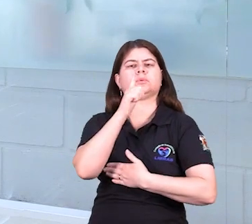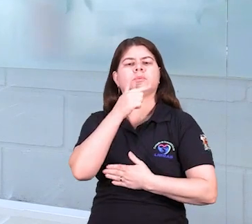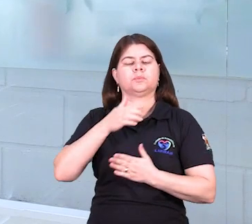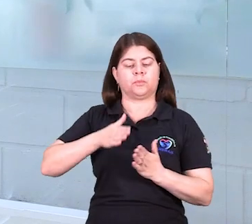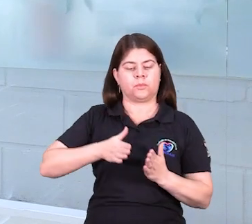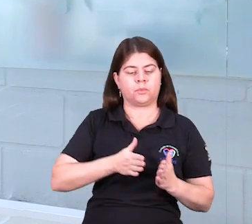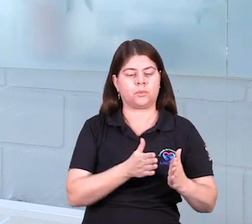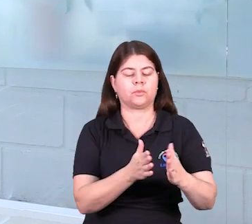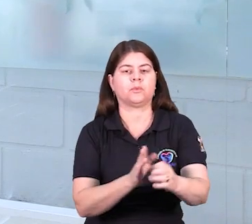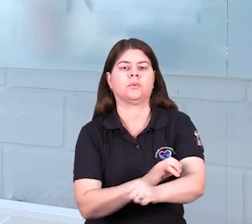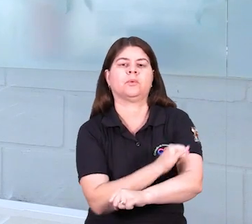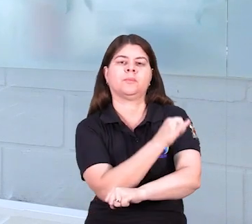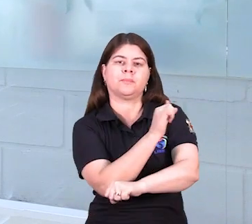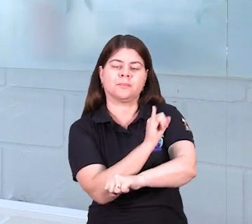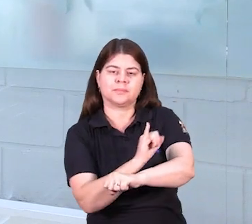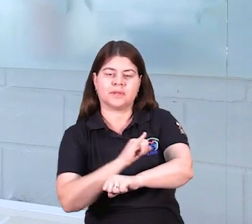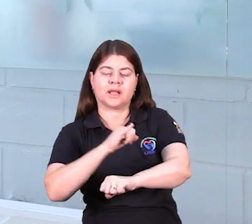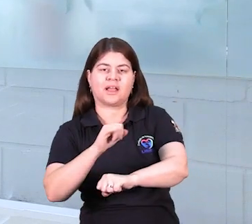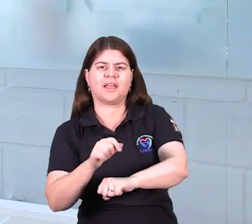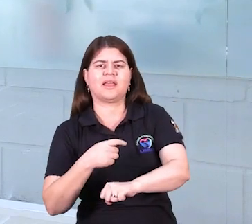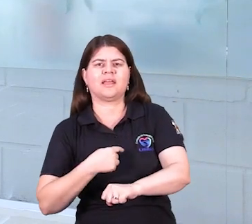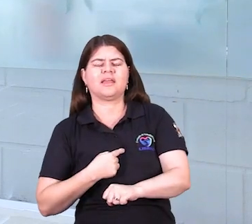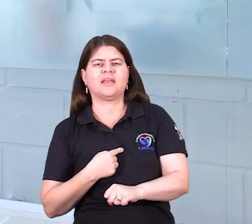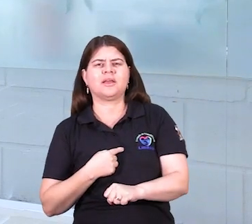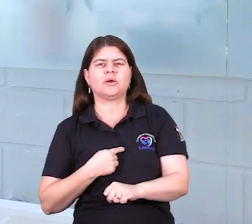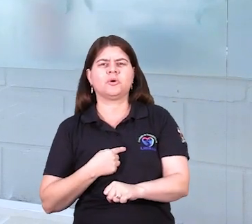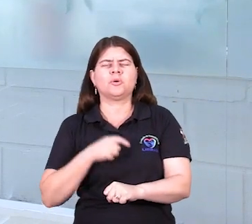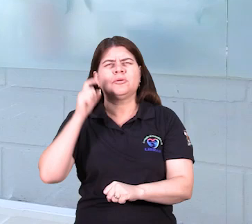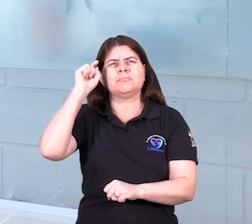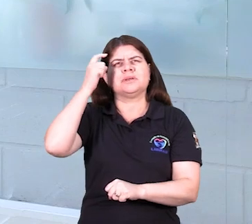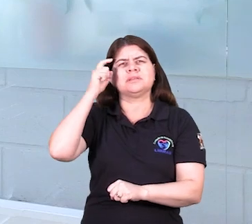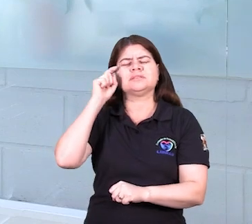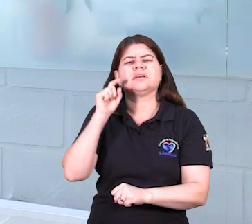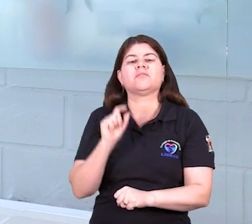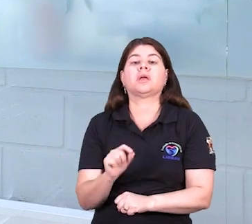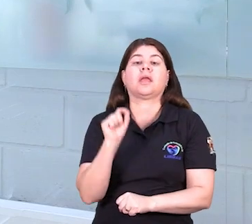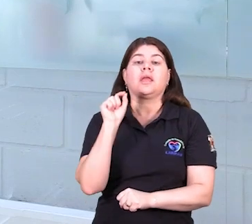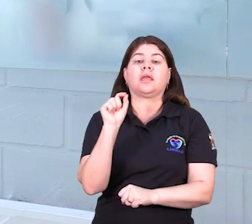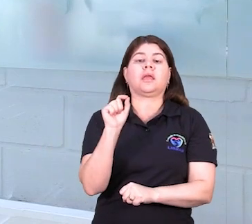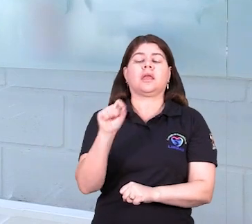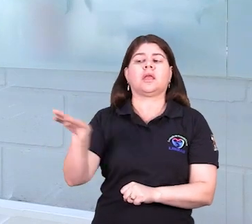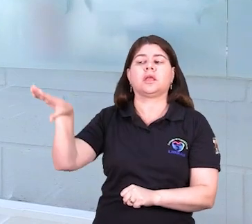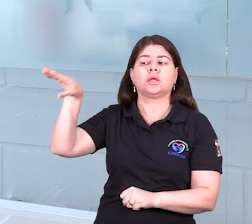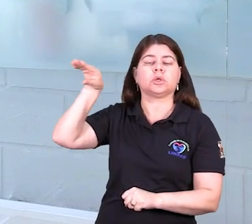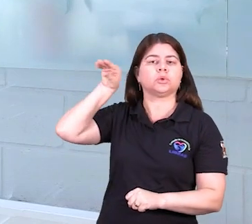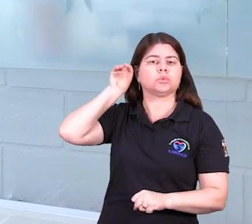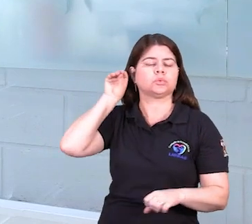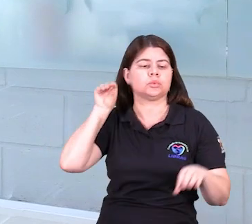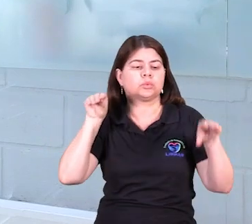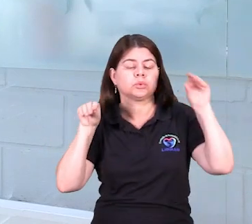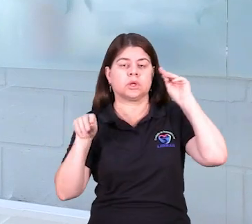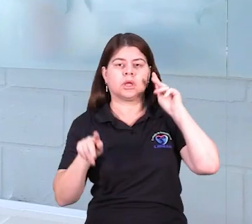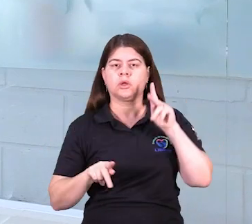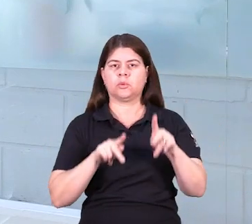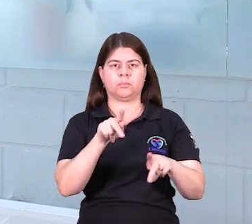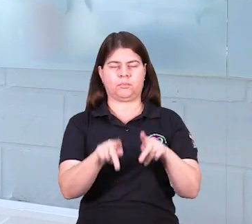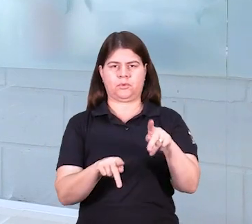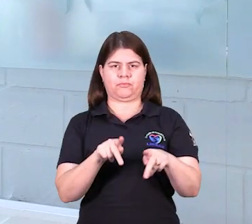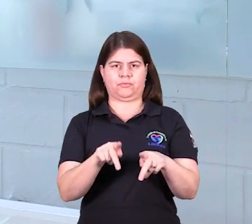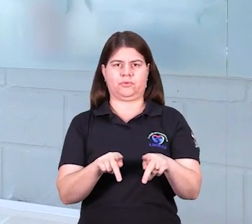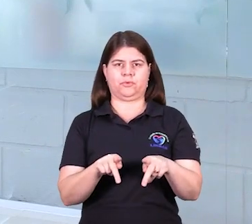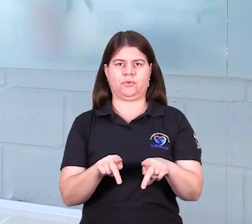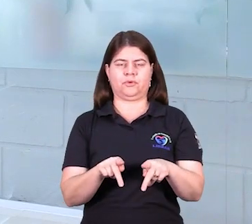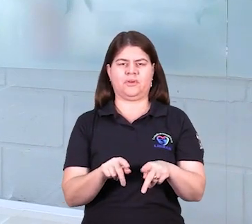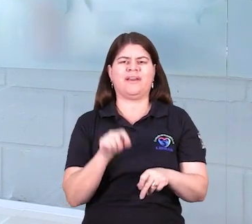sempre achava que a pessoa que ouvia era o povo e quem estava gritando era o Dom Pedro. Desde que eu